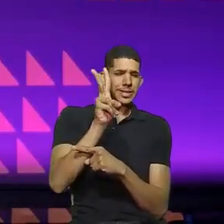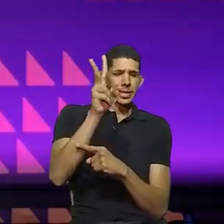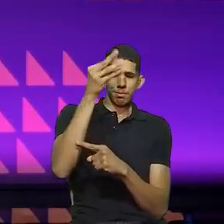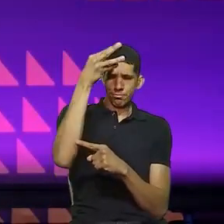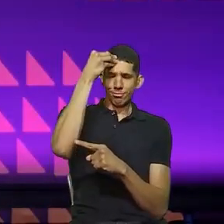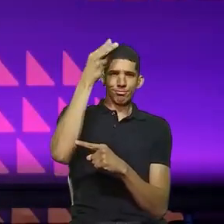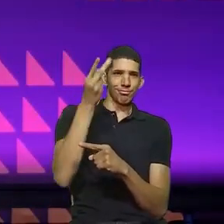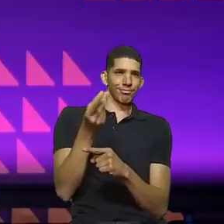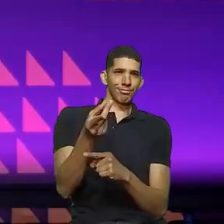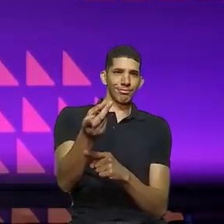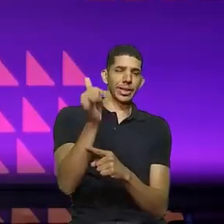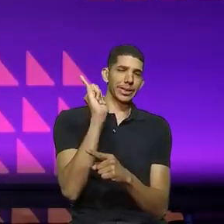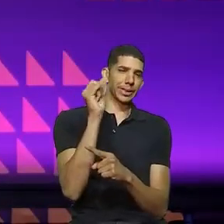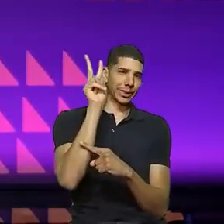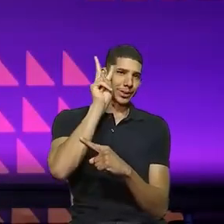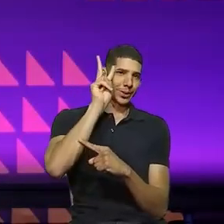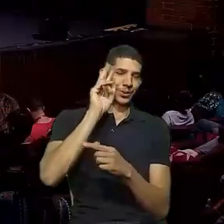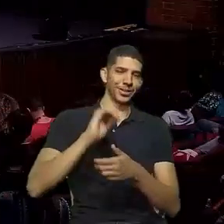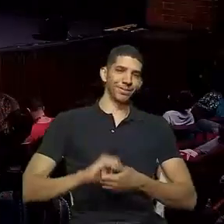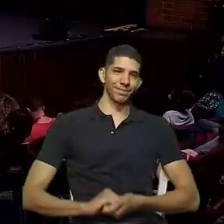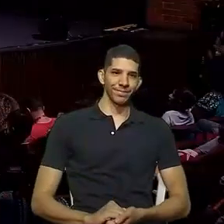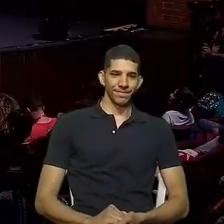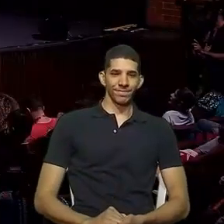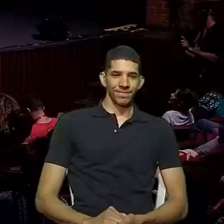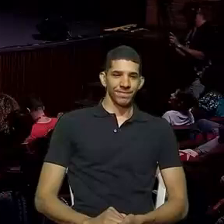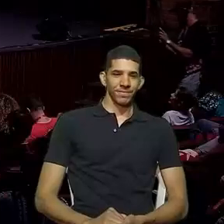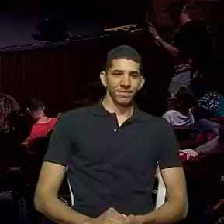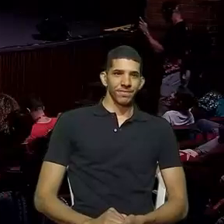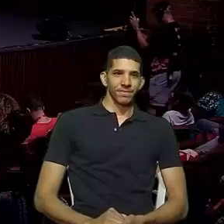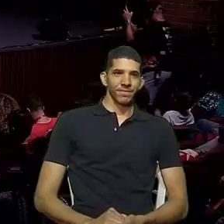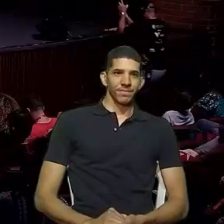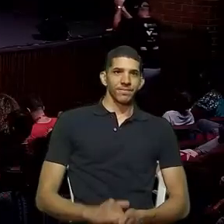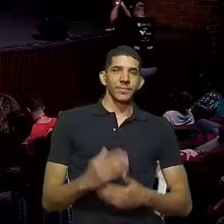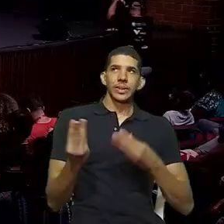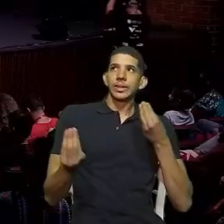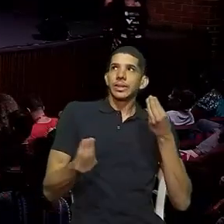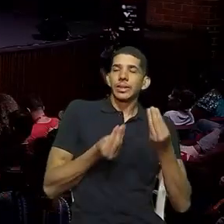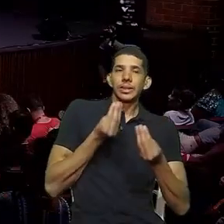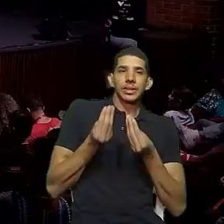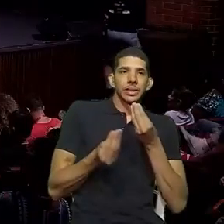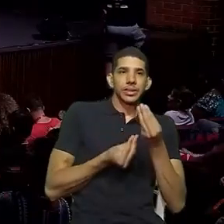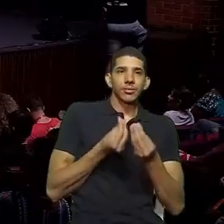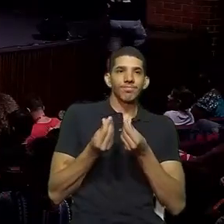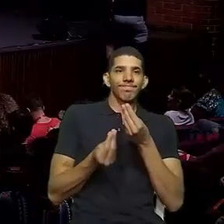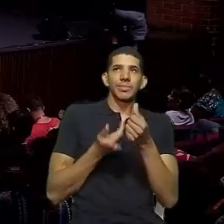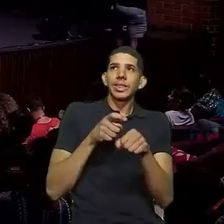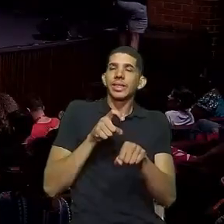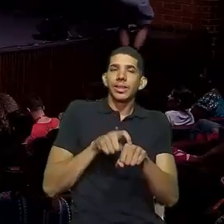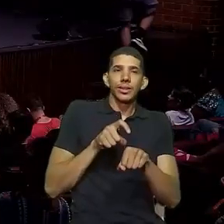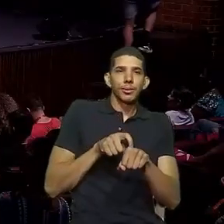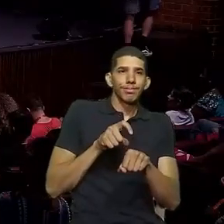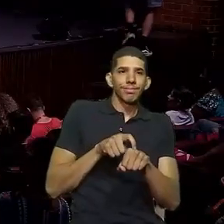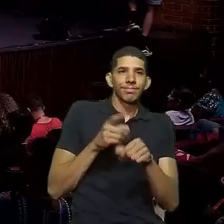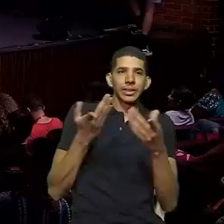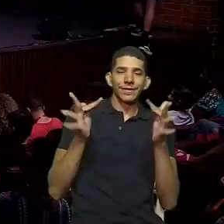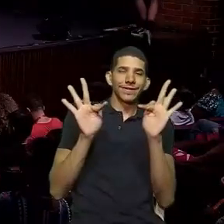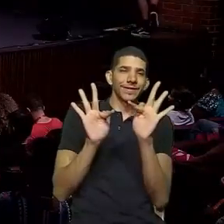história. Nós foram tantos momentos